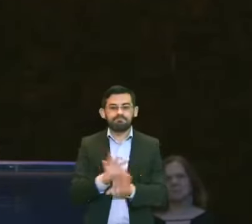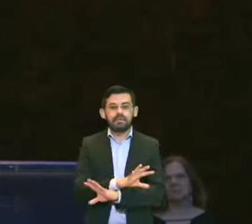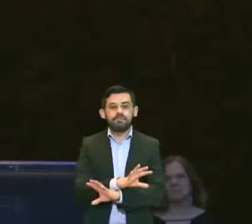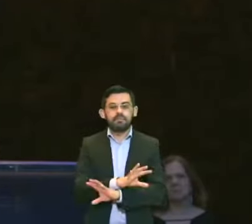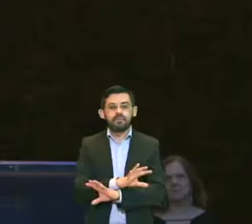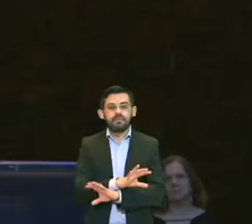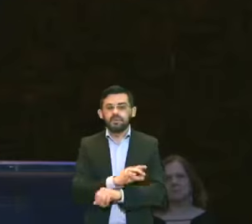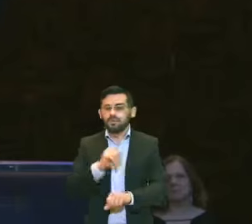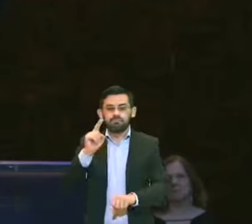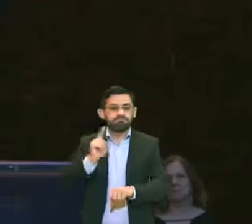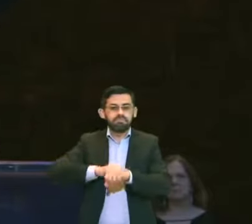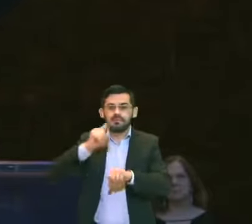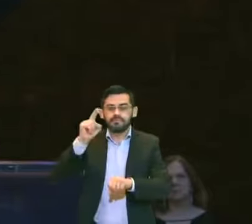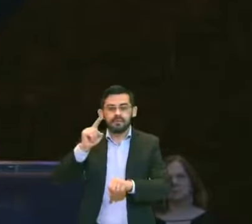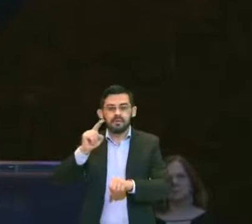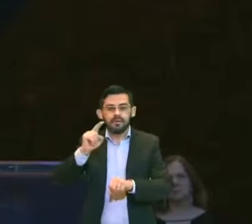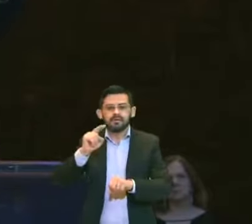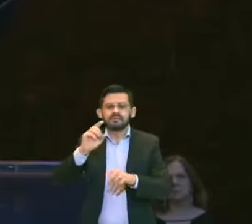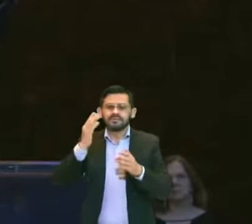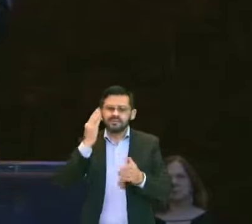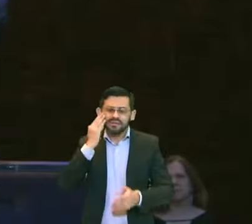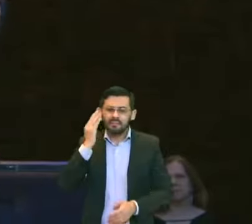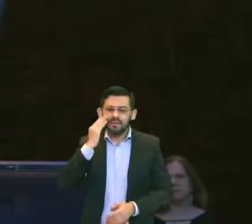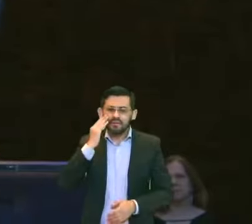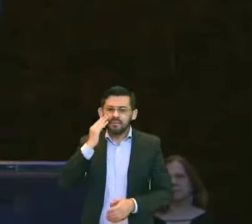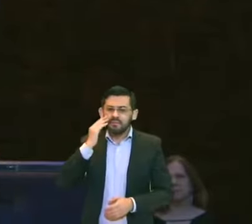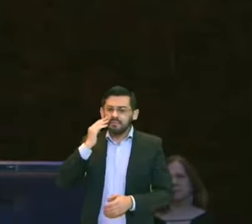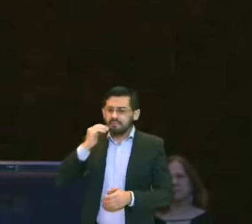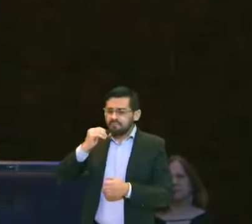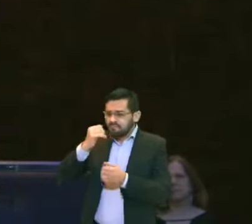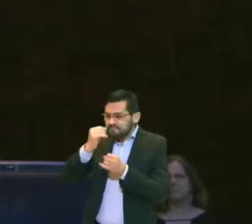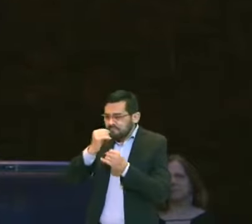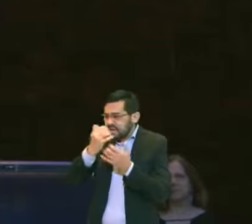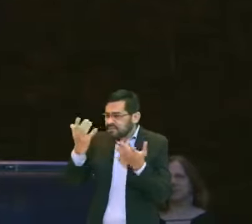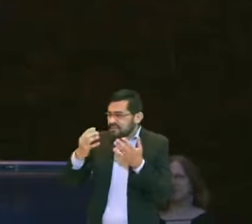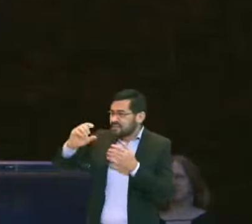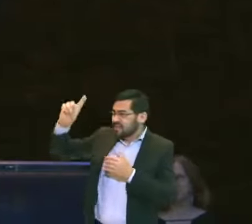E naquele instante ele falou: foi como se Deus tivesse tirado com a mão.